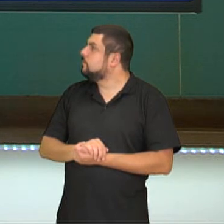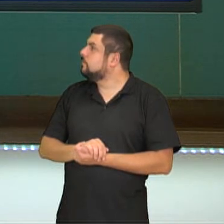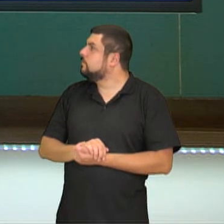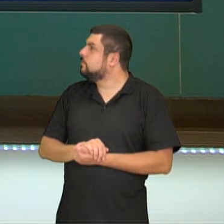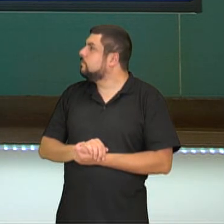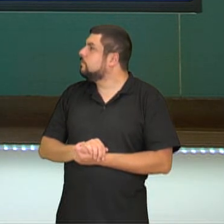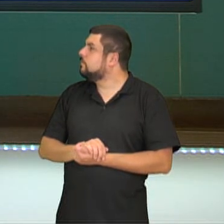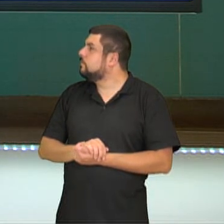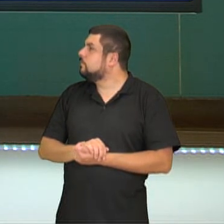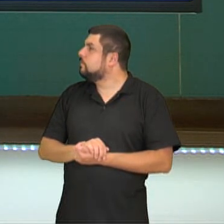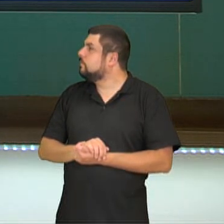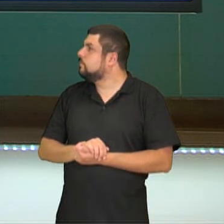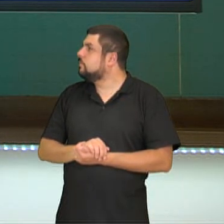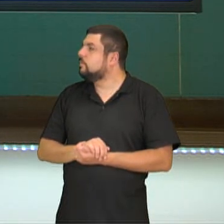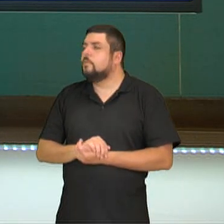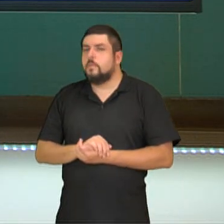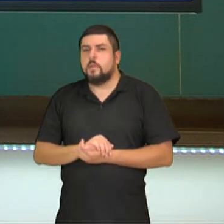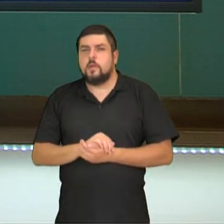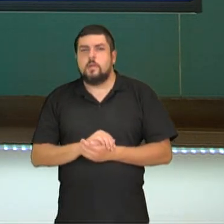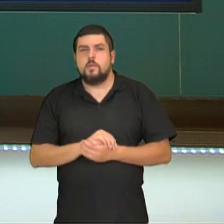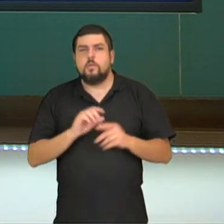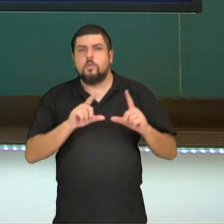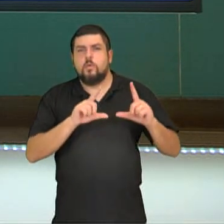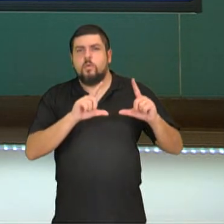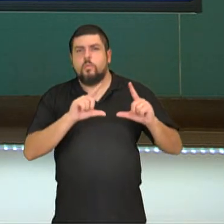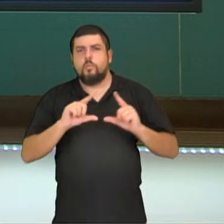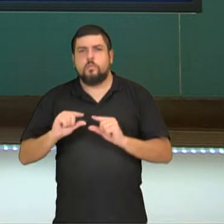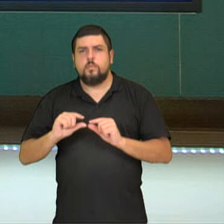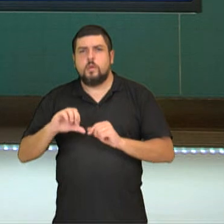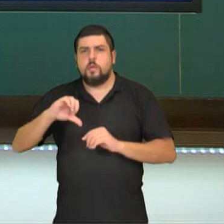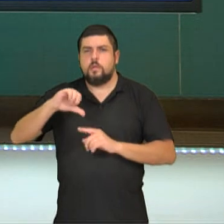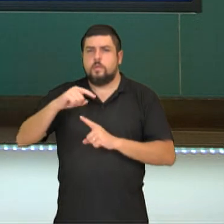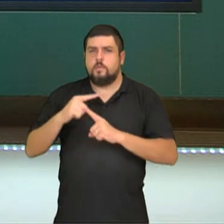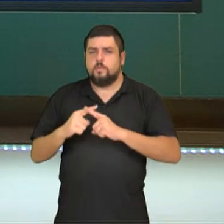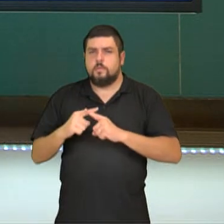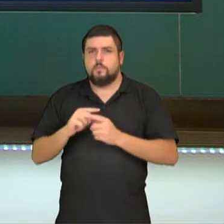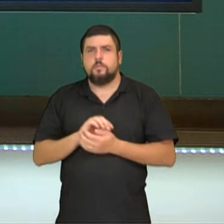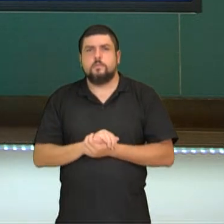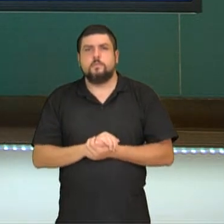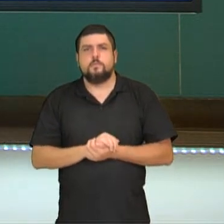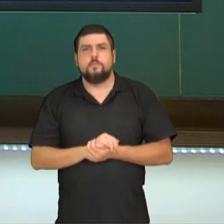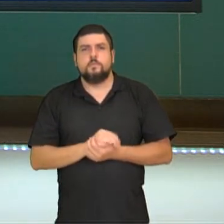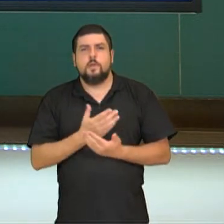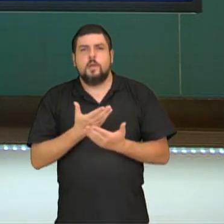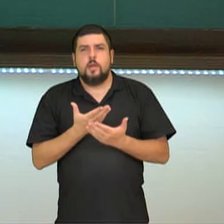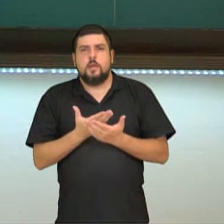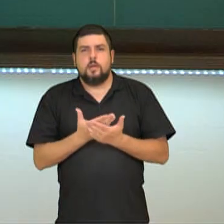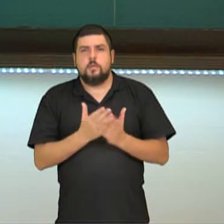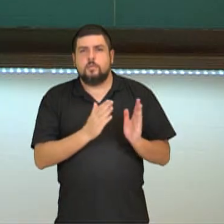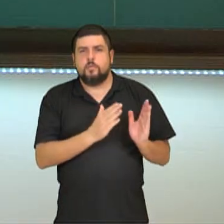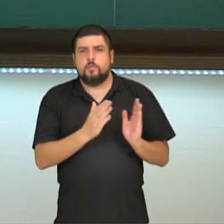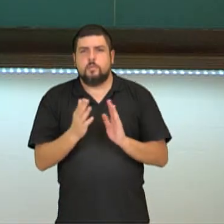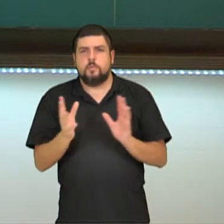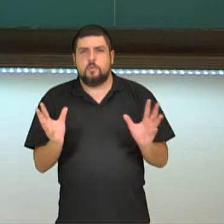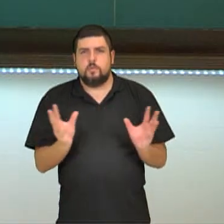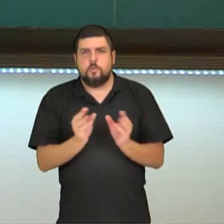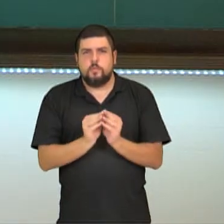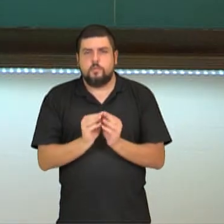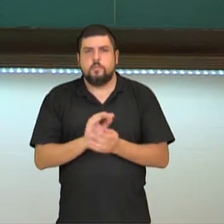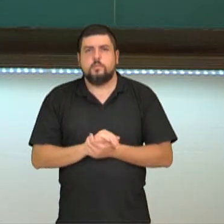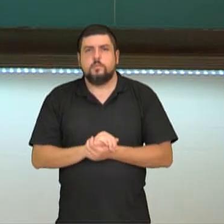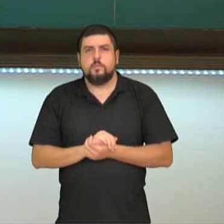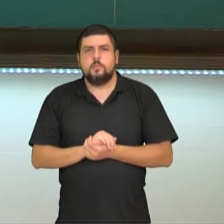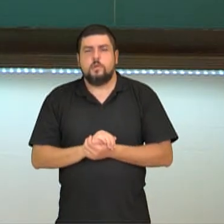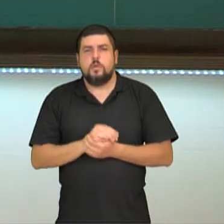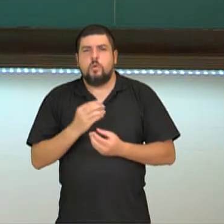2,4 newtons, caiu 9 vezes, tudo bem? Bom, a gente viu então as partículas do átomo, vimos os processos